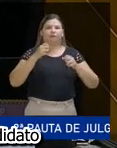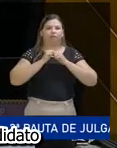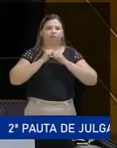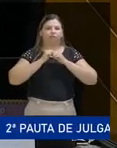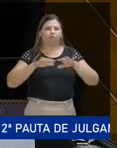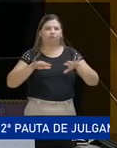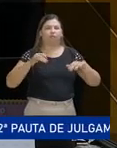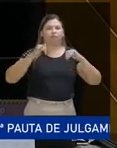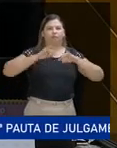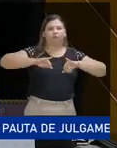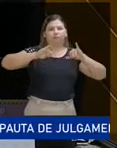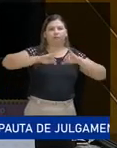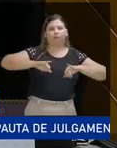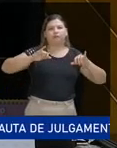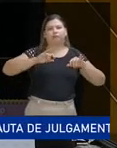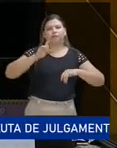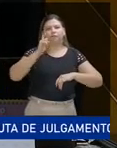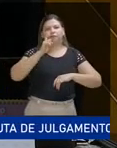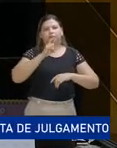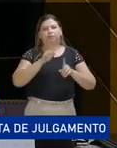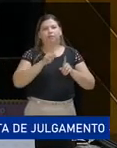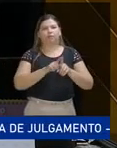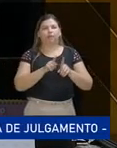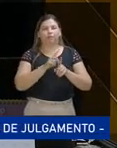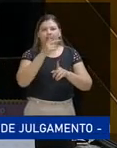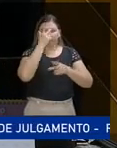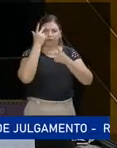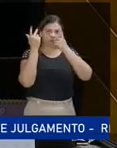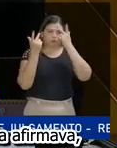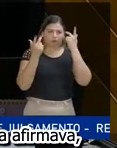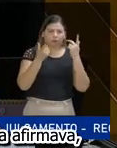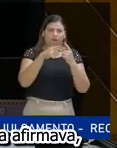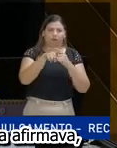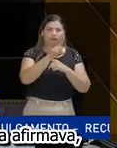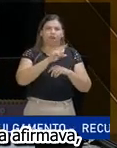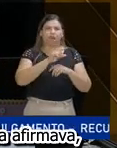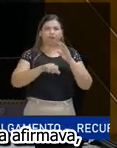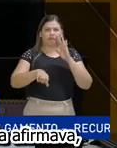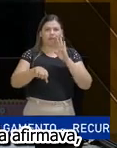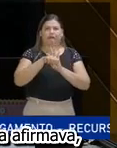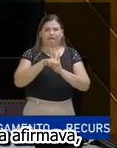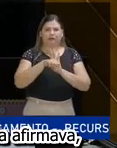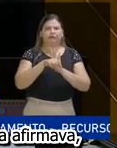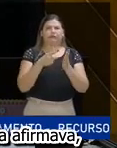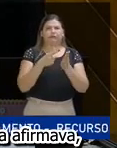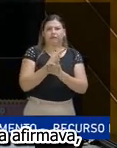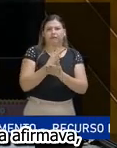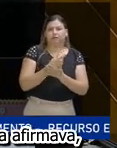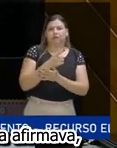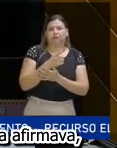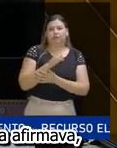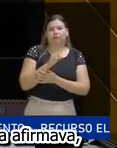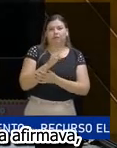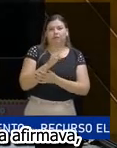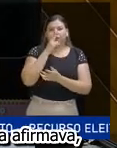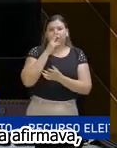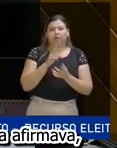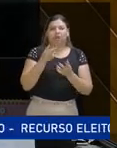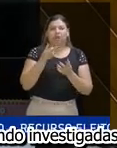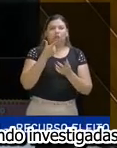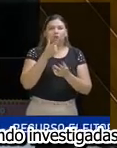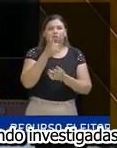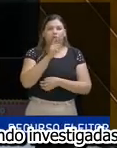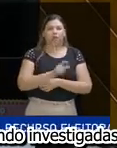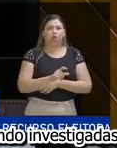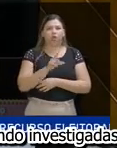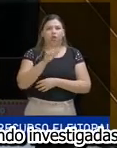o candidato Furlan a pessoas investigadas por crimes, sem que ele tivesse qualquer envolvimento. A propaganda afirmava,